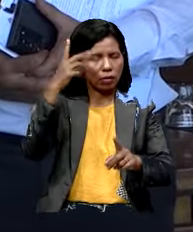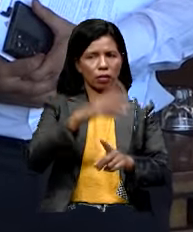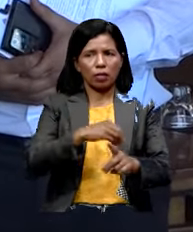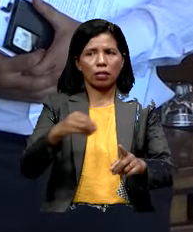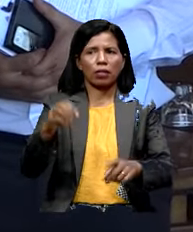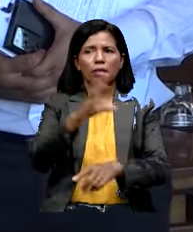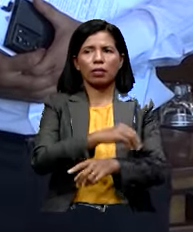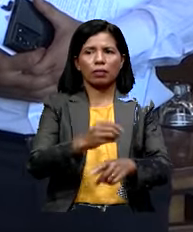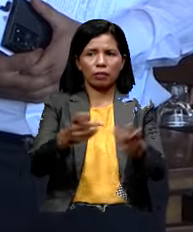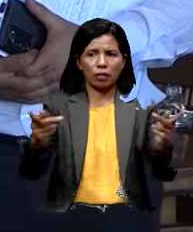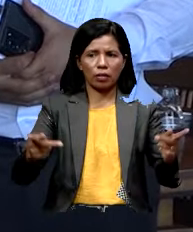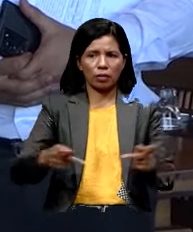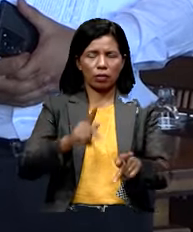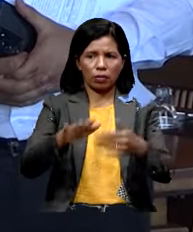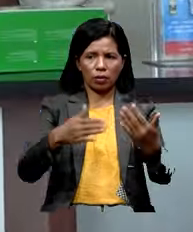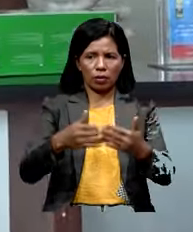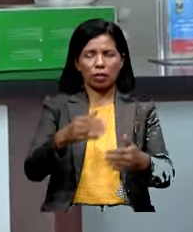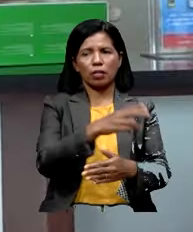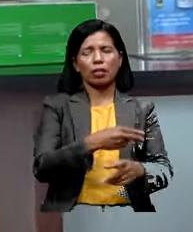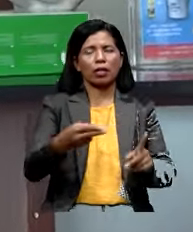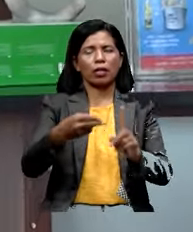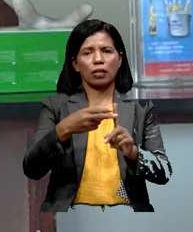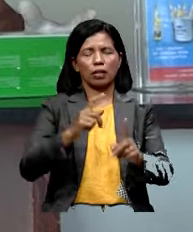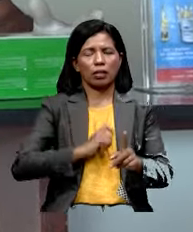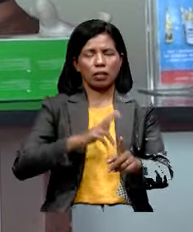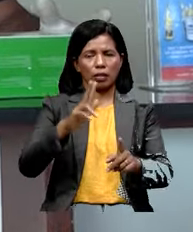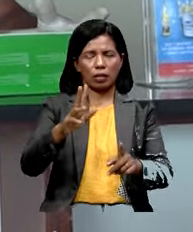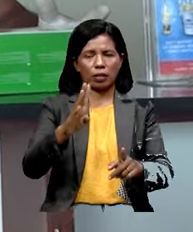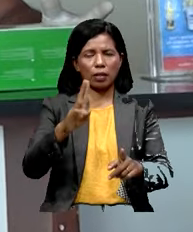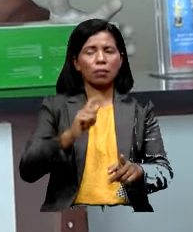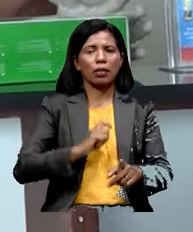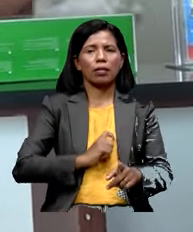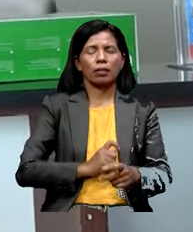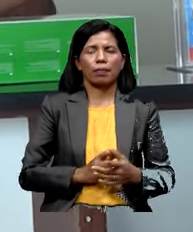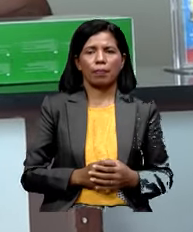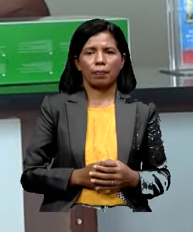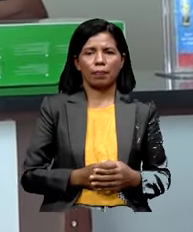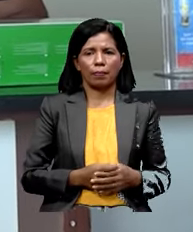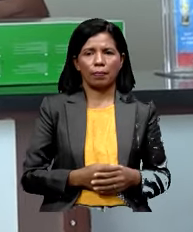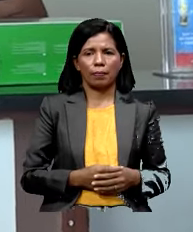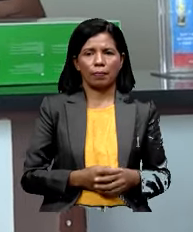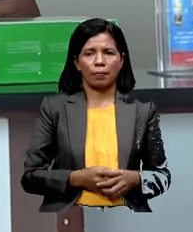inclui destacamento peregrino sira iha hera tibar no kasnafar. Santina de Jesus, Tito Silva, Gemen.